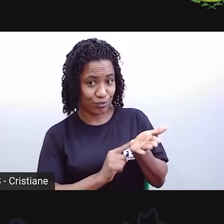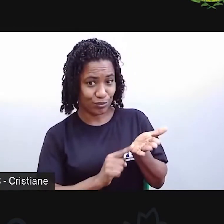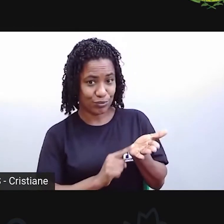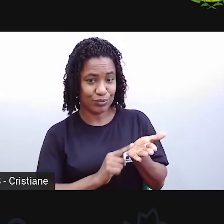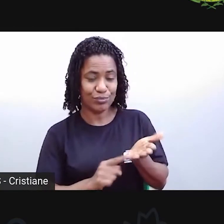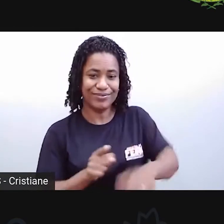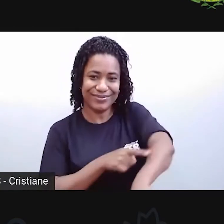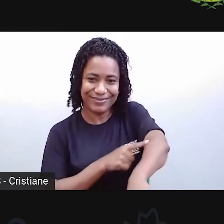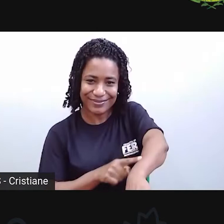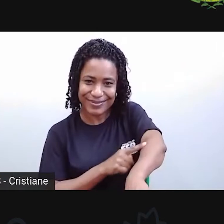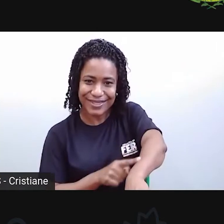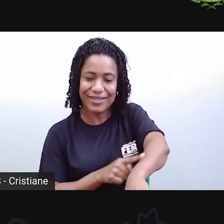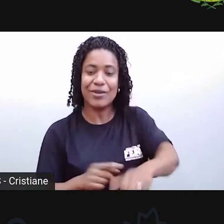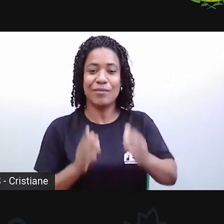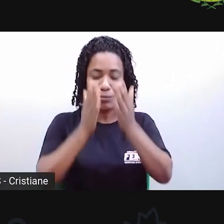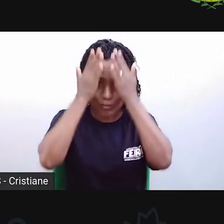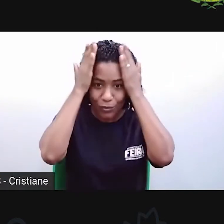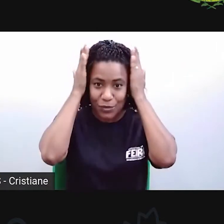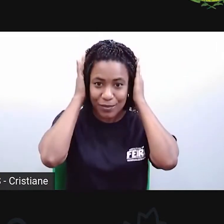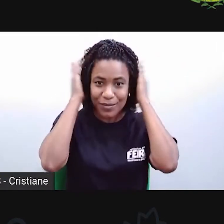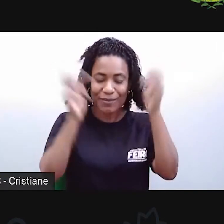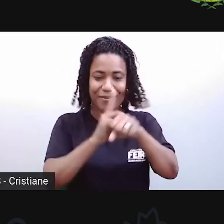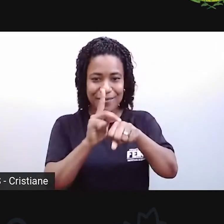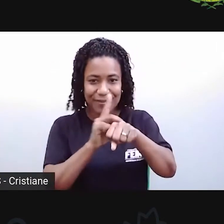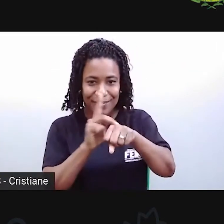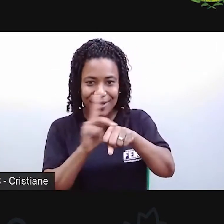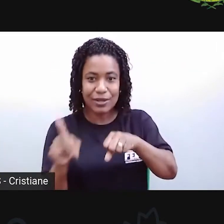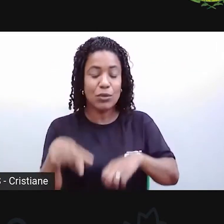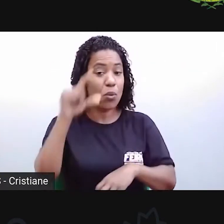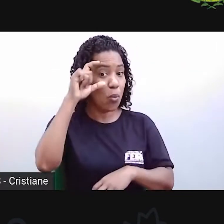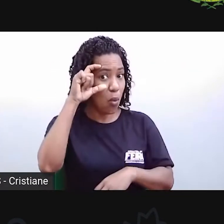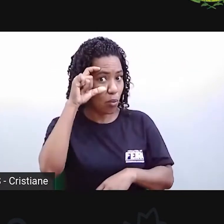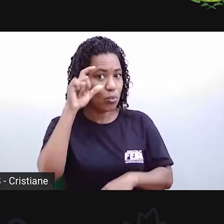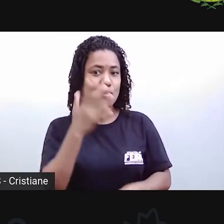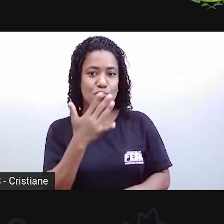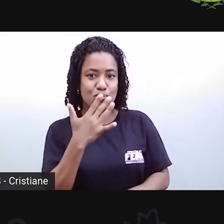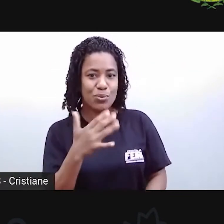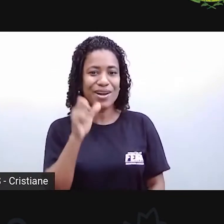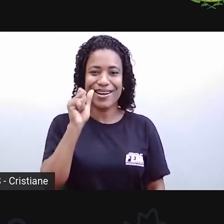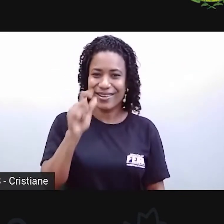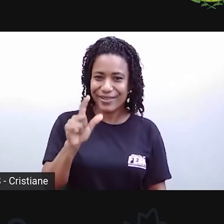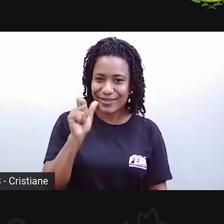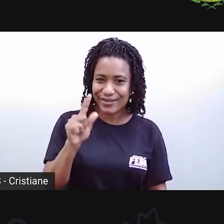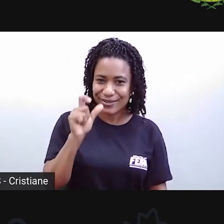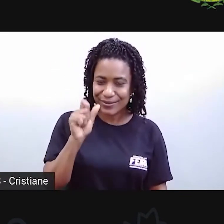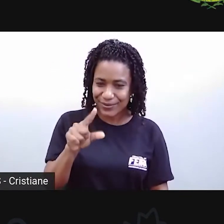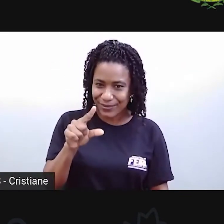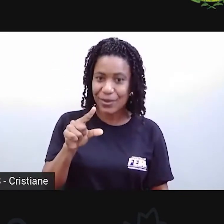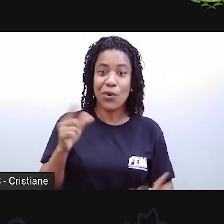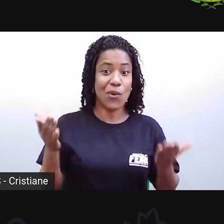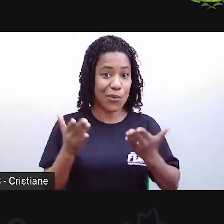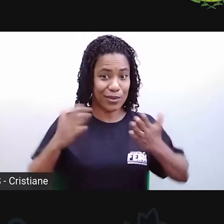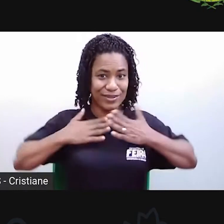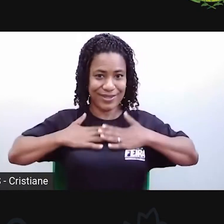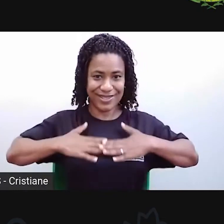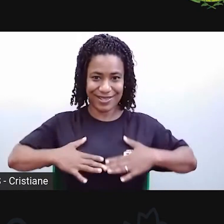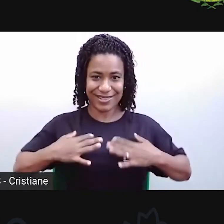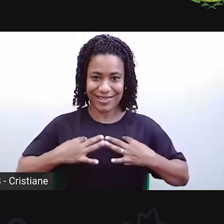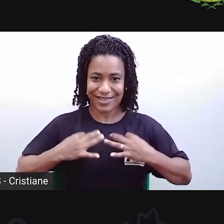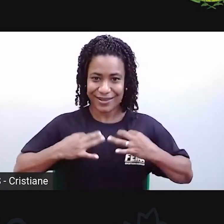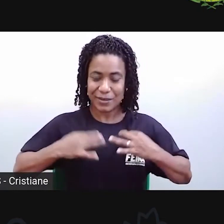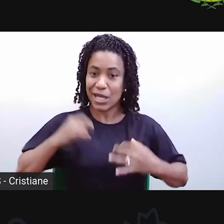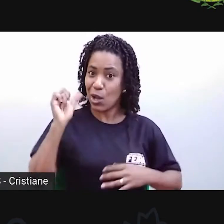preto, está cortado curto, uso um óculos de armação azul. Hoje eu estou com uma camisa azul marinho, quase